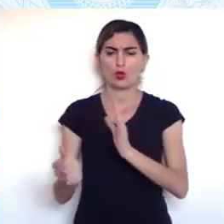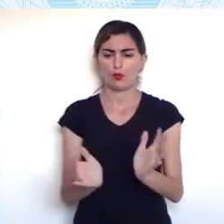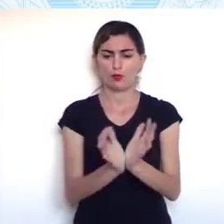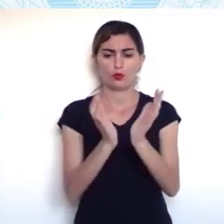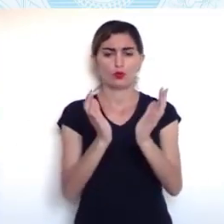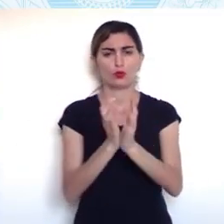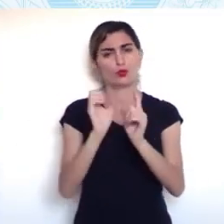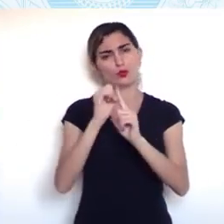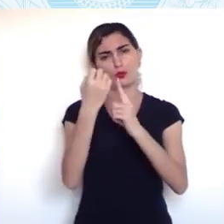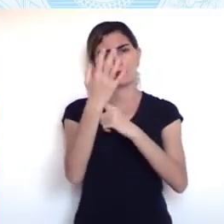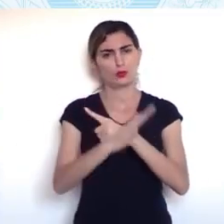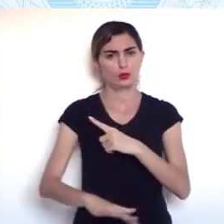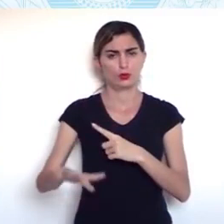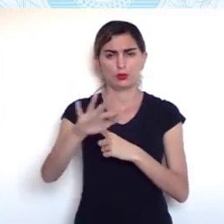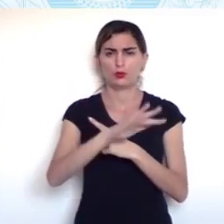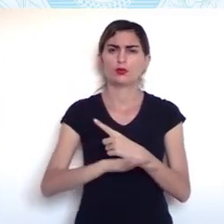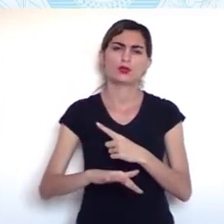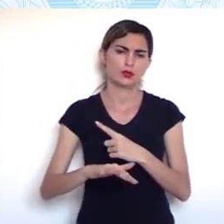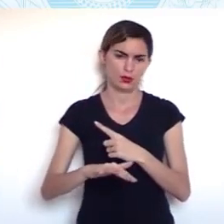nova classe social.